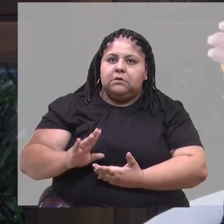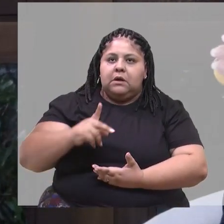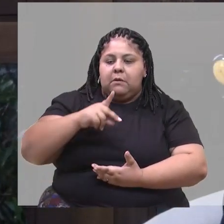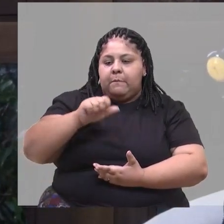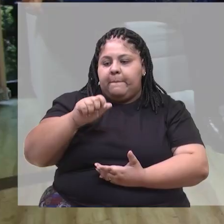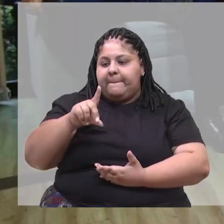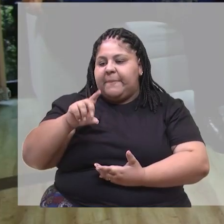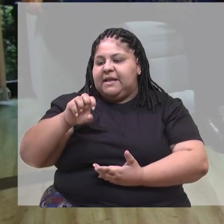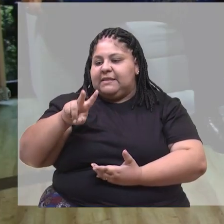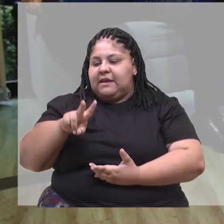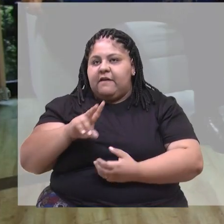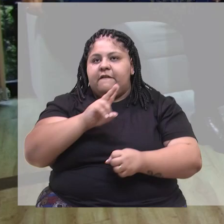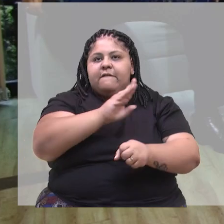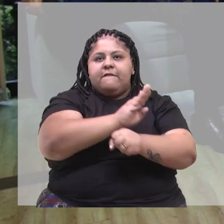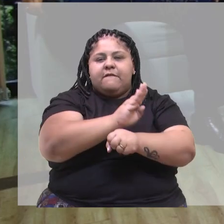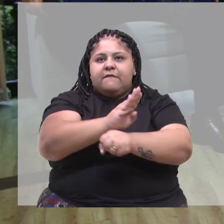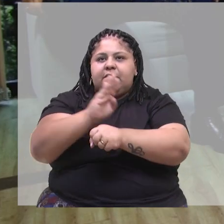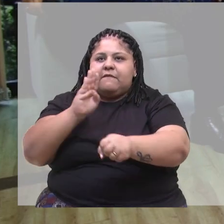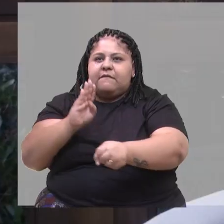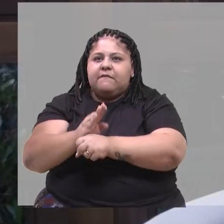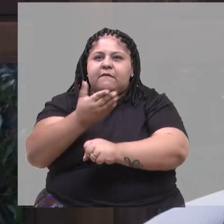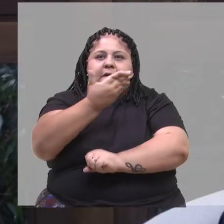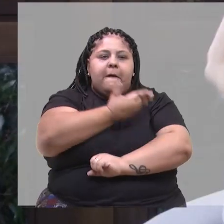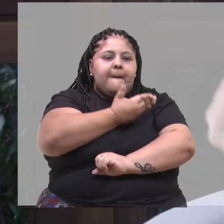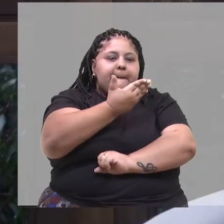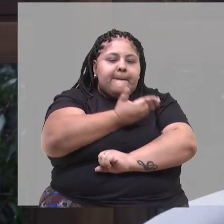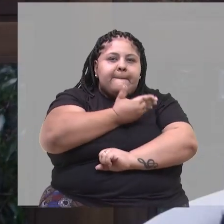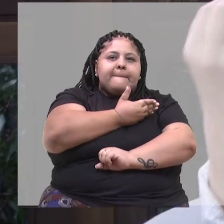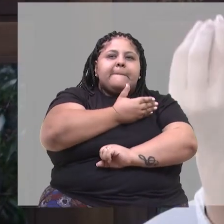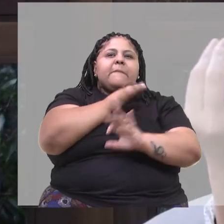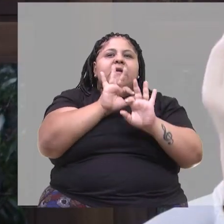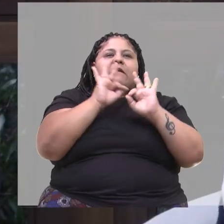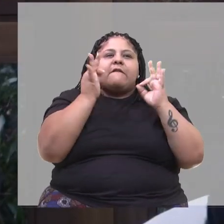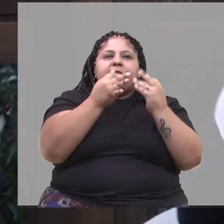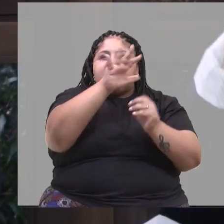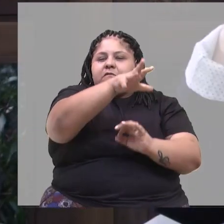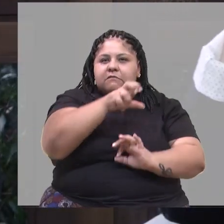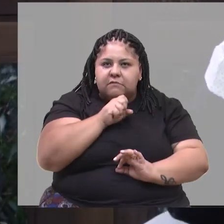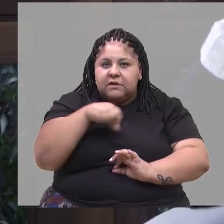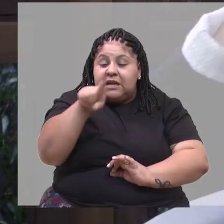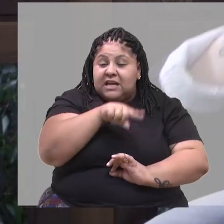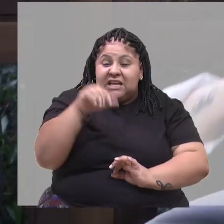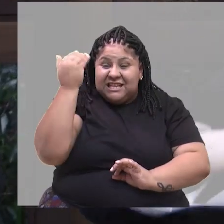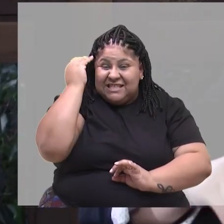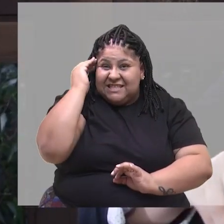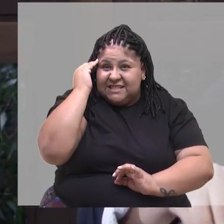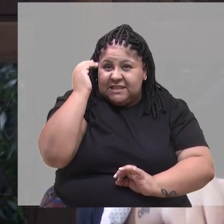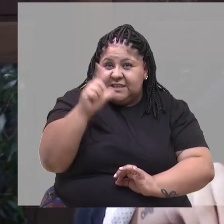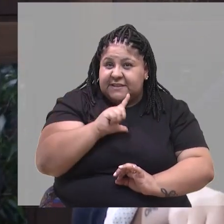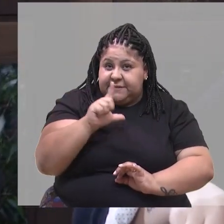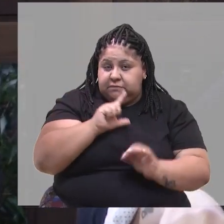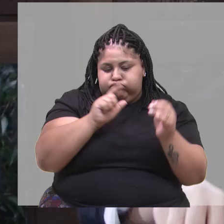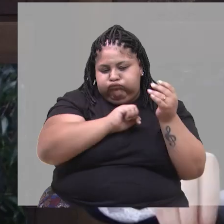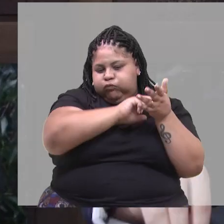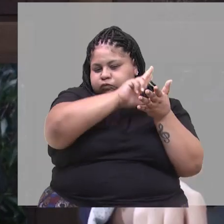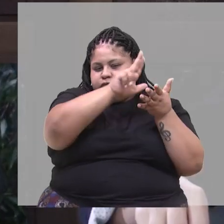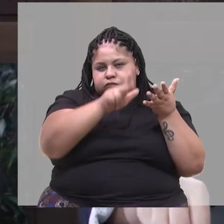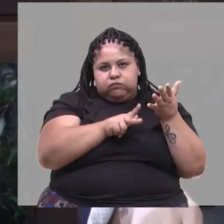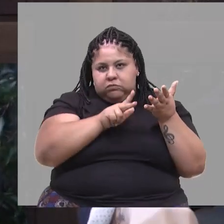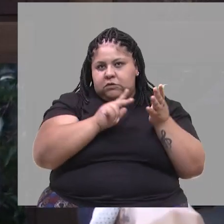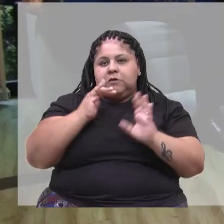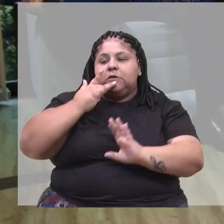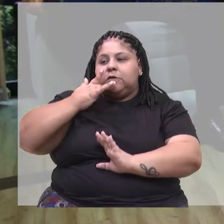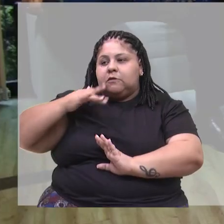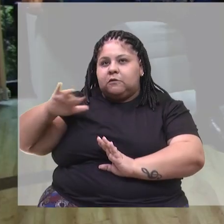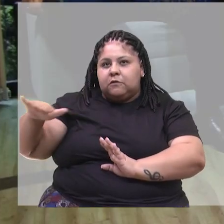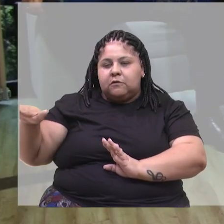a APADEV ajudou, mas daí um ciclo de amigos, uma família que adotou, porque a gente sabe que o autismo tem várias questões, né?